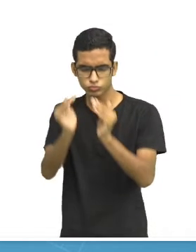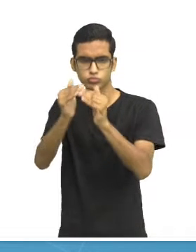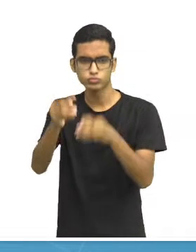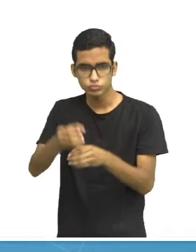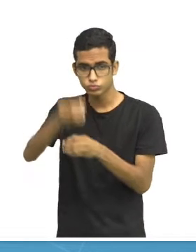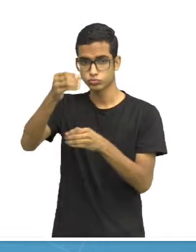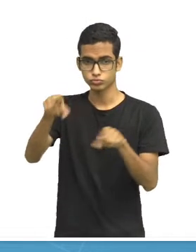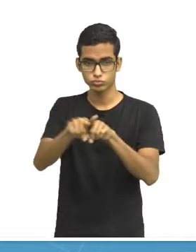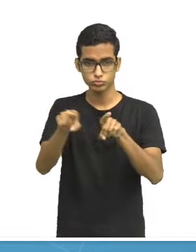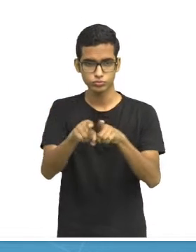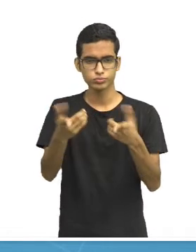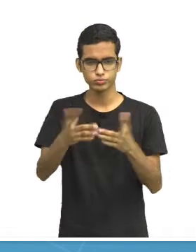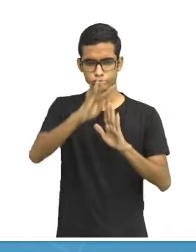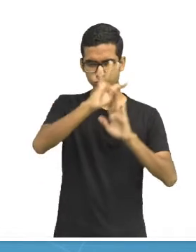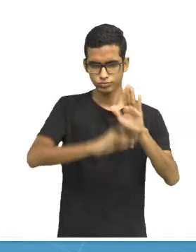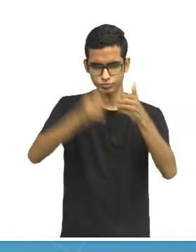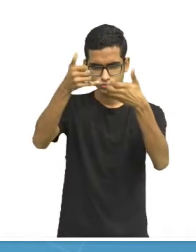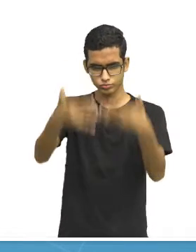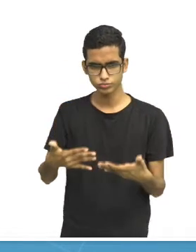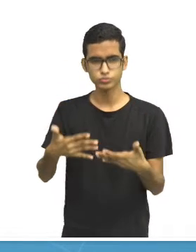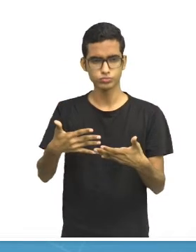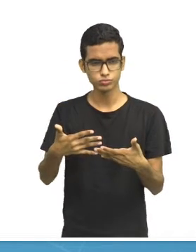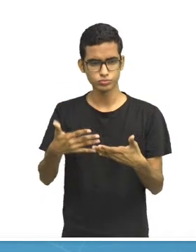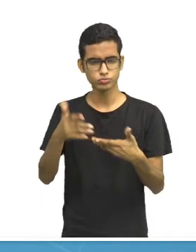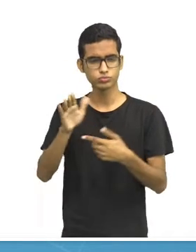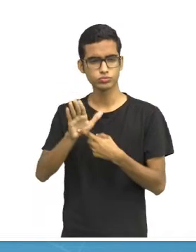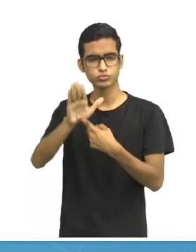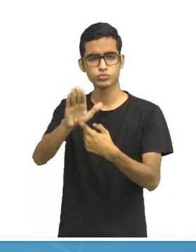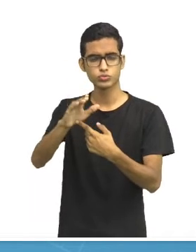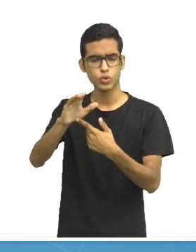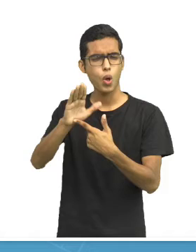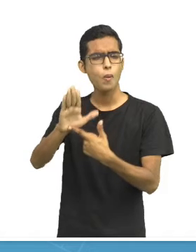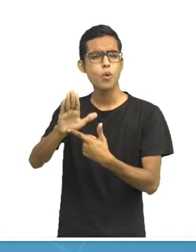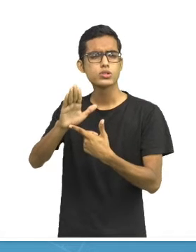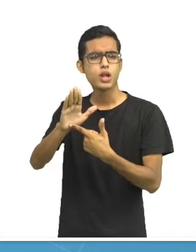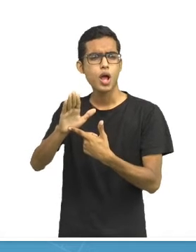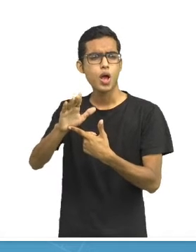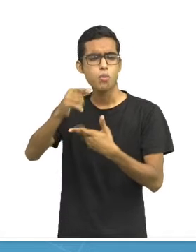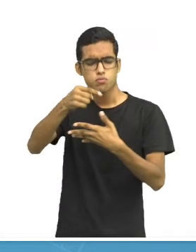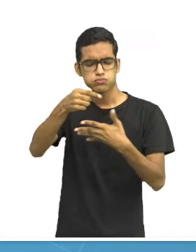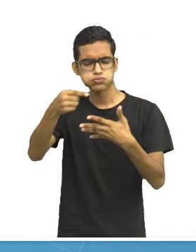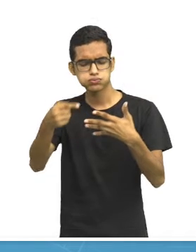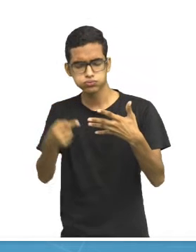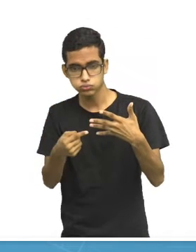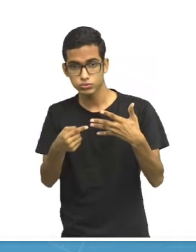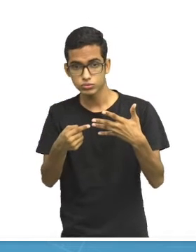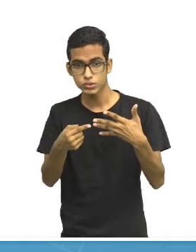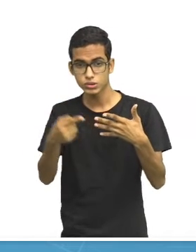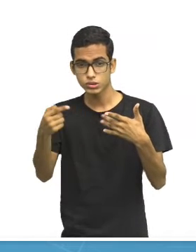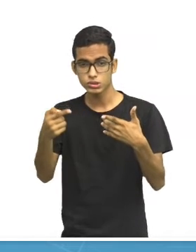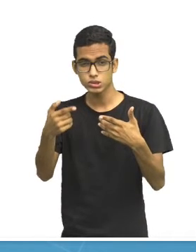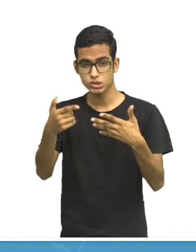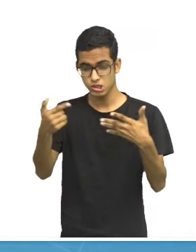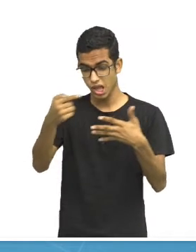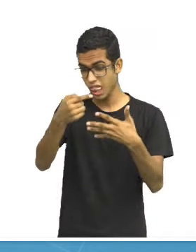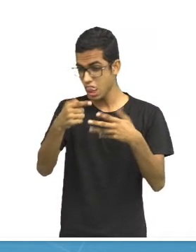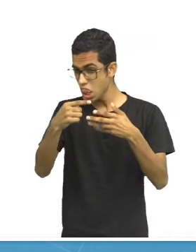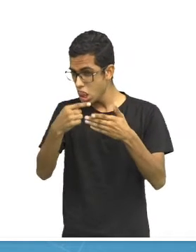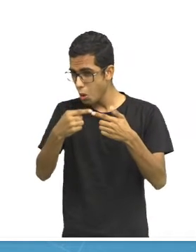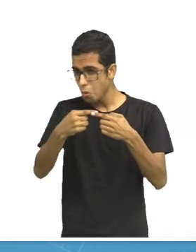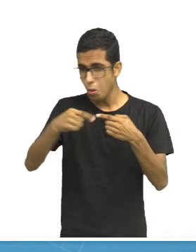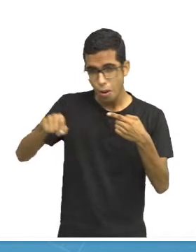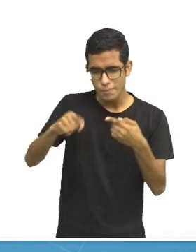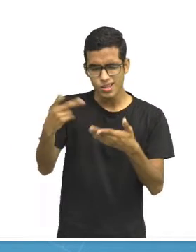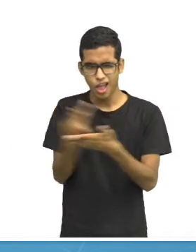seus conhecimentos sobre cubismo, assinale a alternativa, preste atenção, é incorreta. O que está incorreto aí